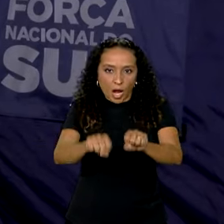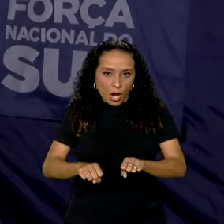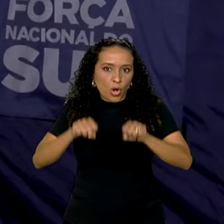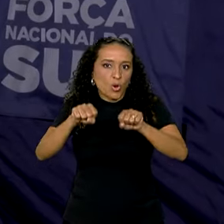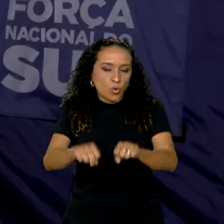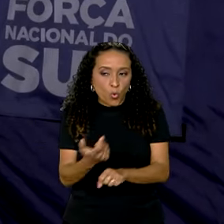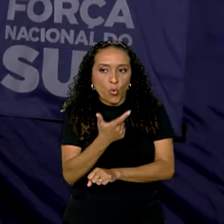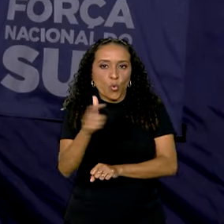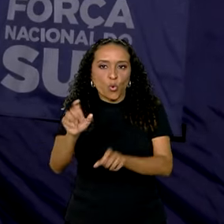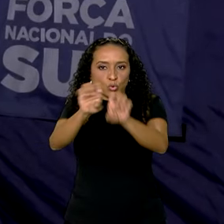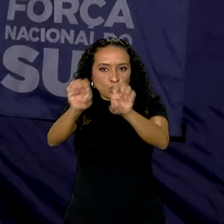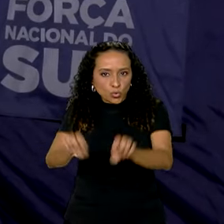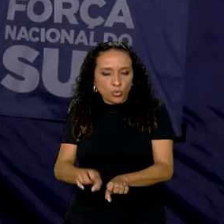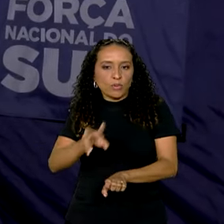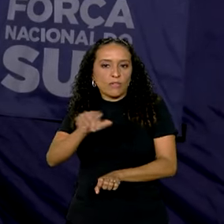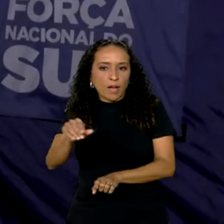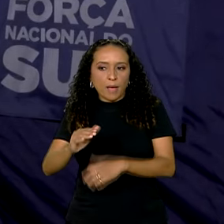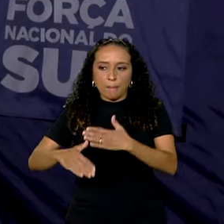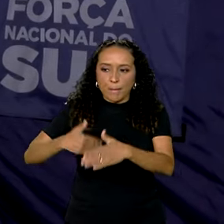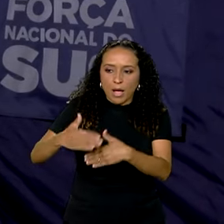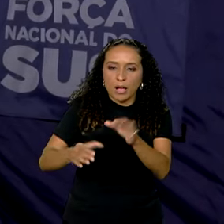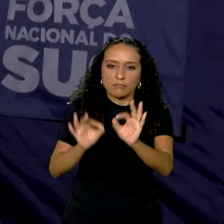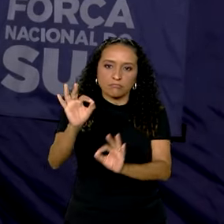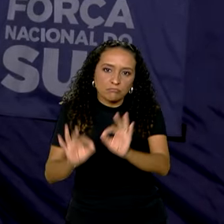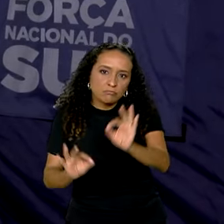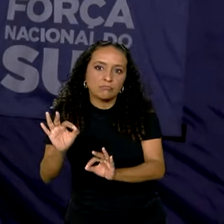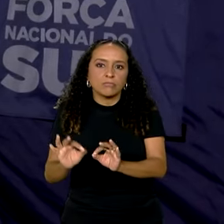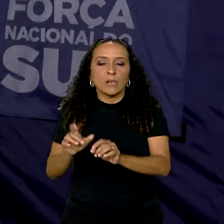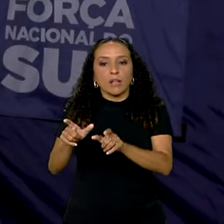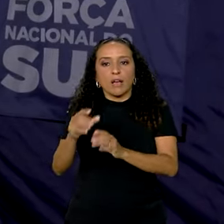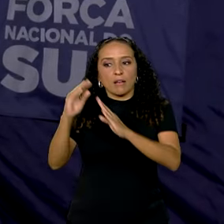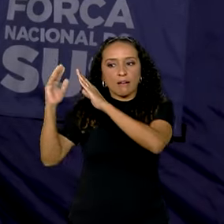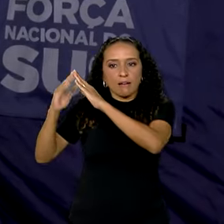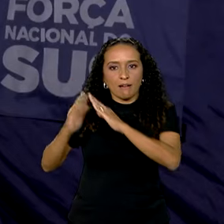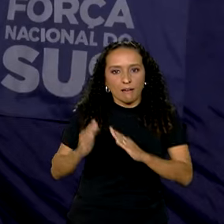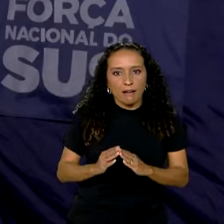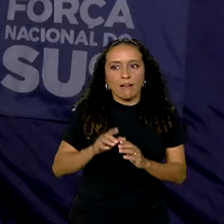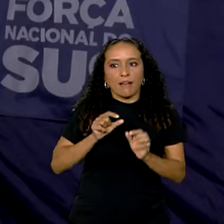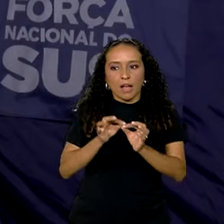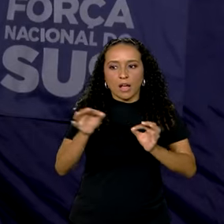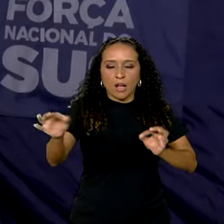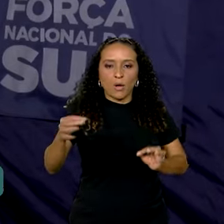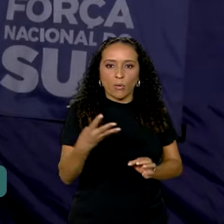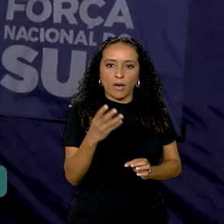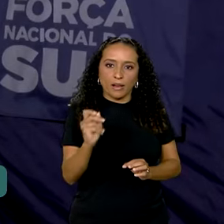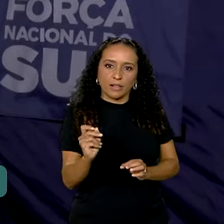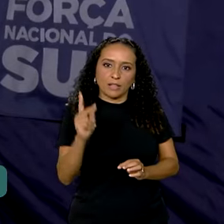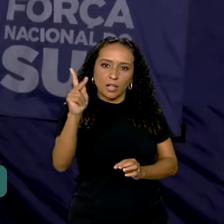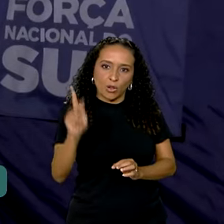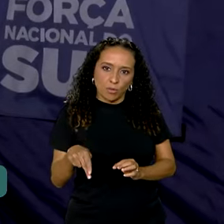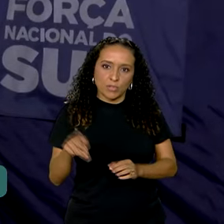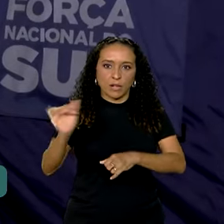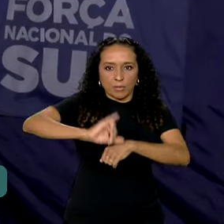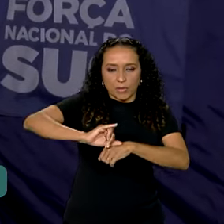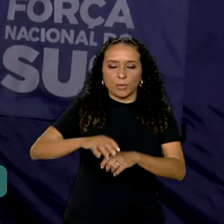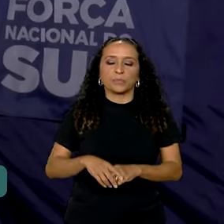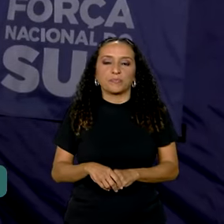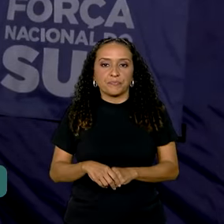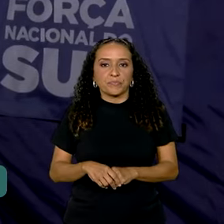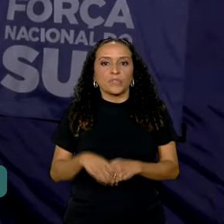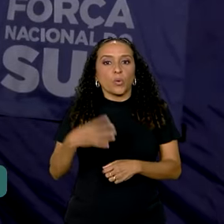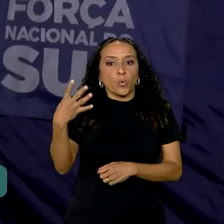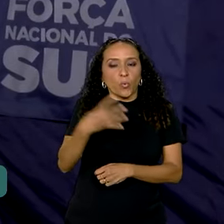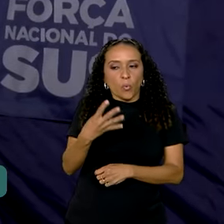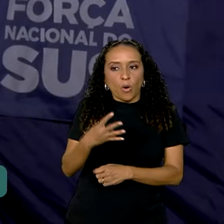uma outra estrutura está em fase de montagem em São Leopoldo, que fica a 40 quilômetros da capital. Um